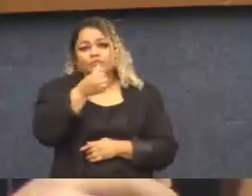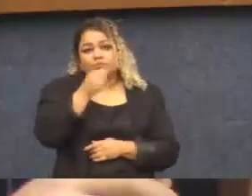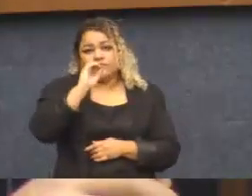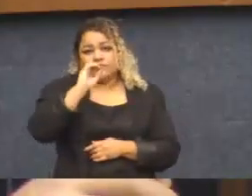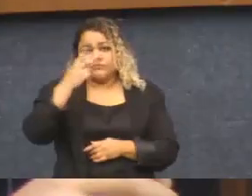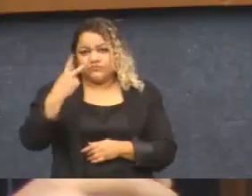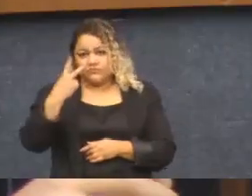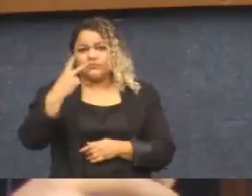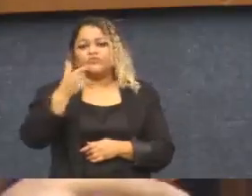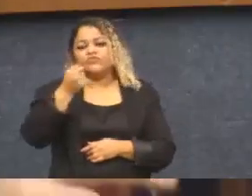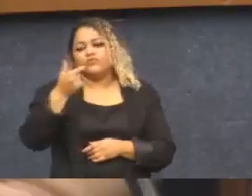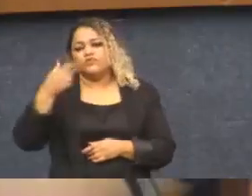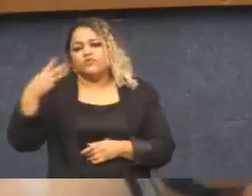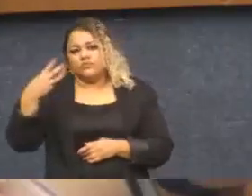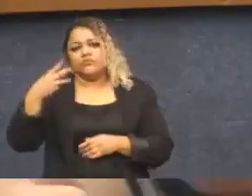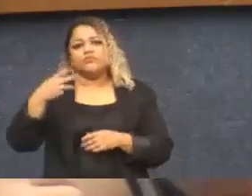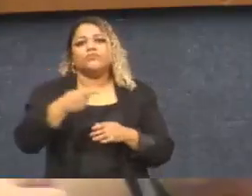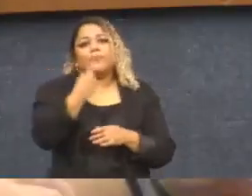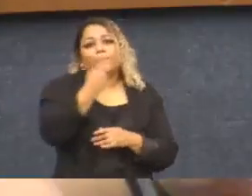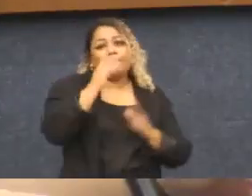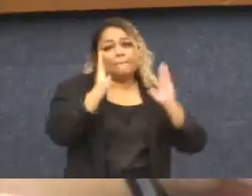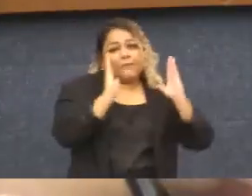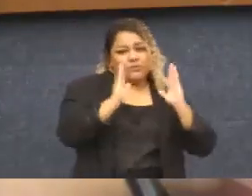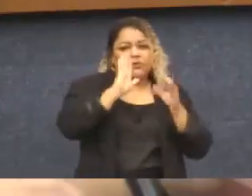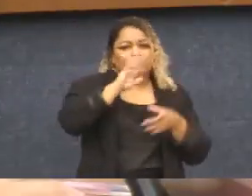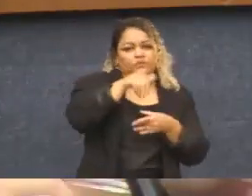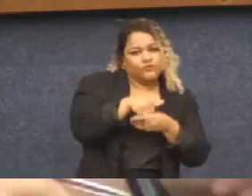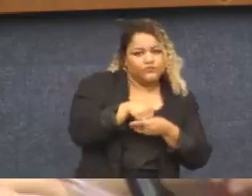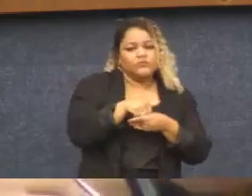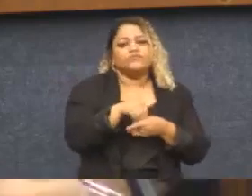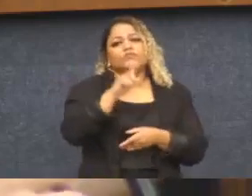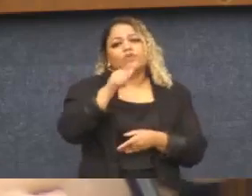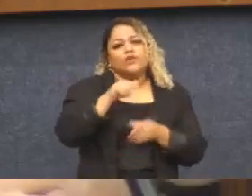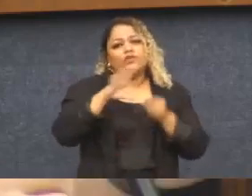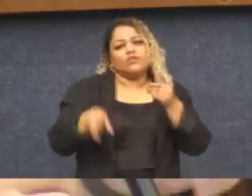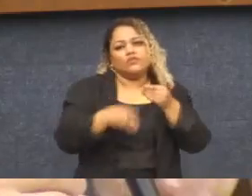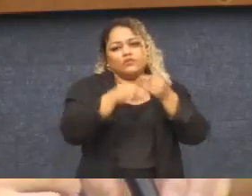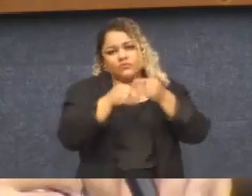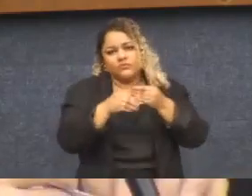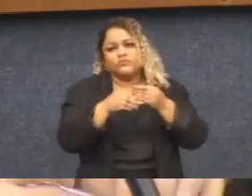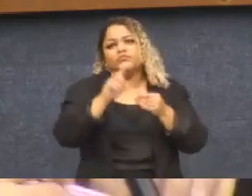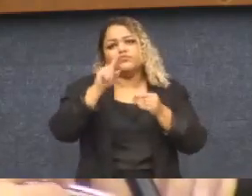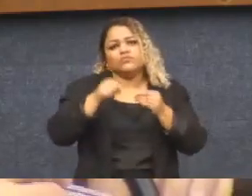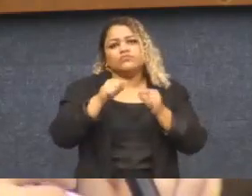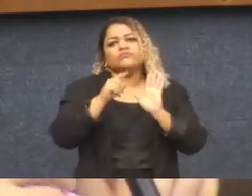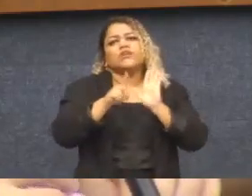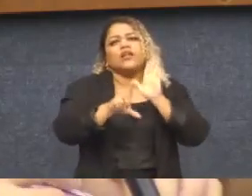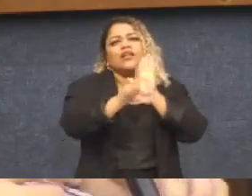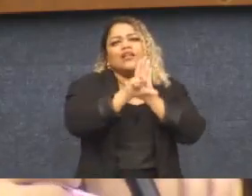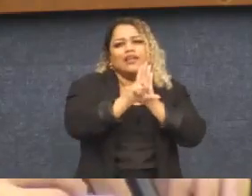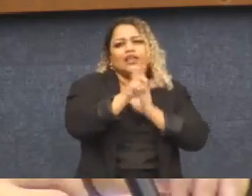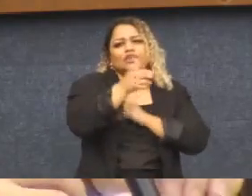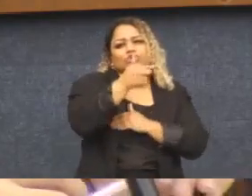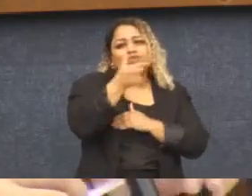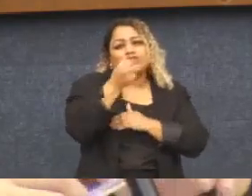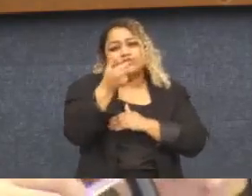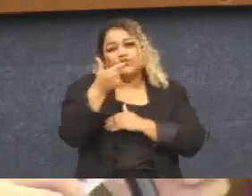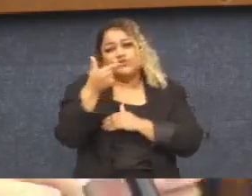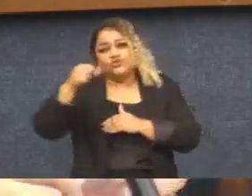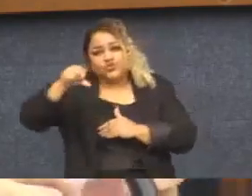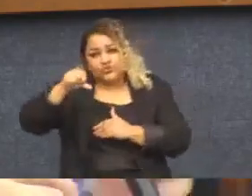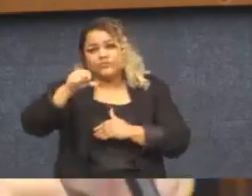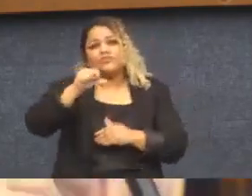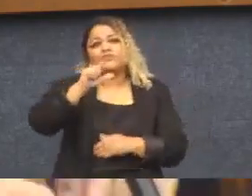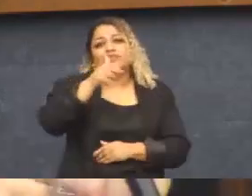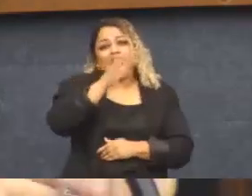602/2023, primeiro turno. Ementa, modifica a redação do artigo 29 da Lei de número 10.836, de 29 de